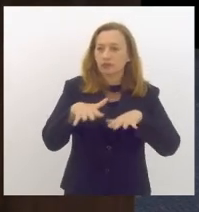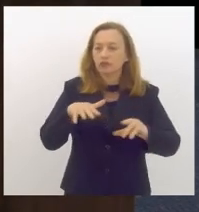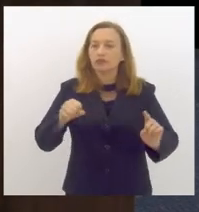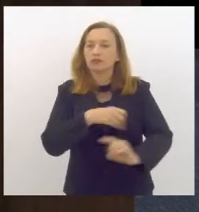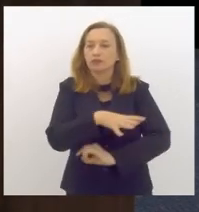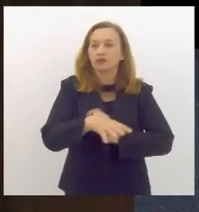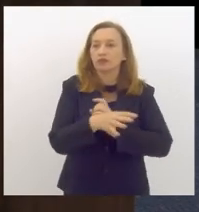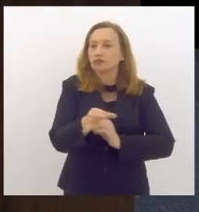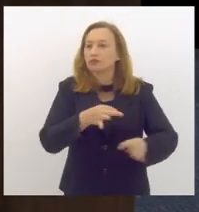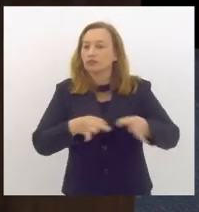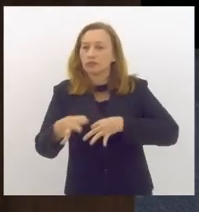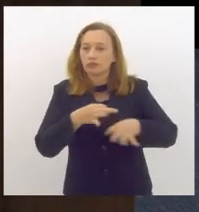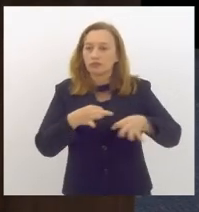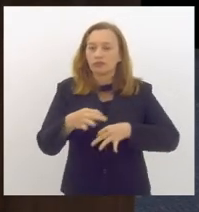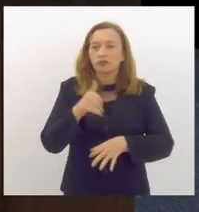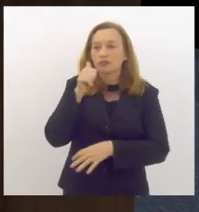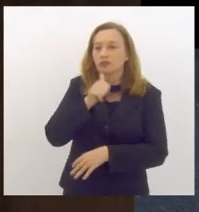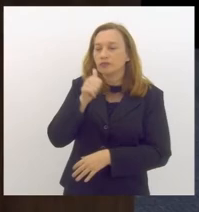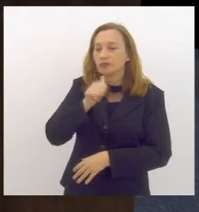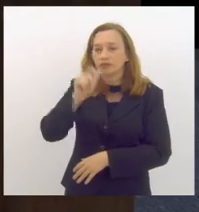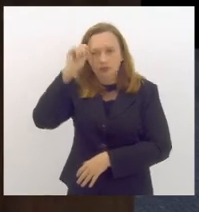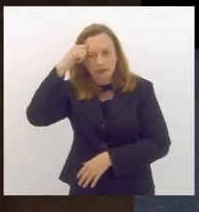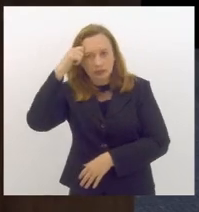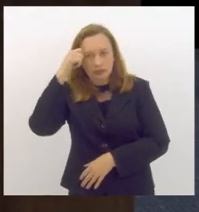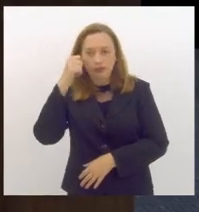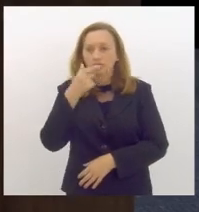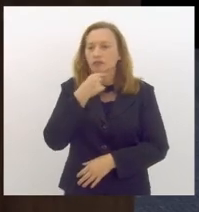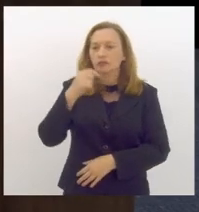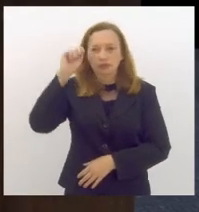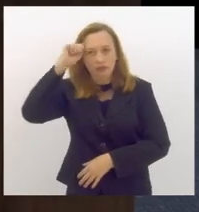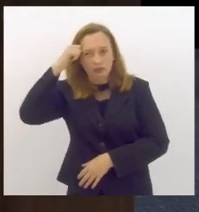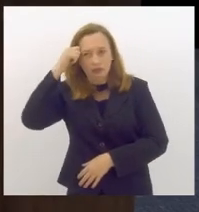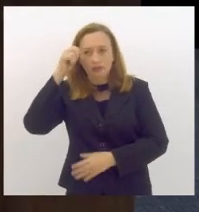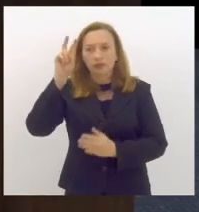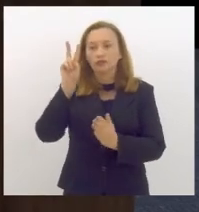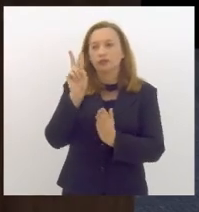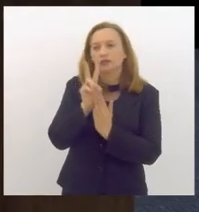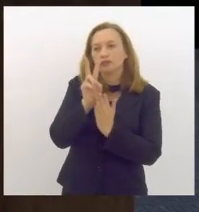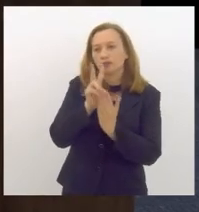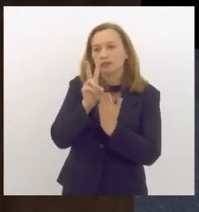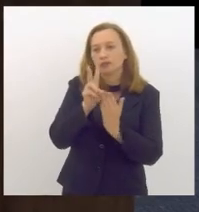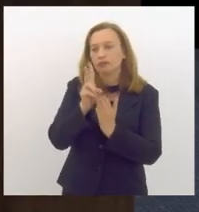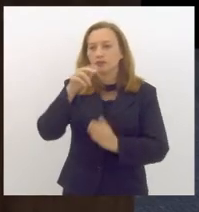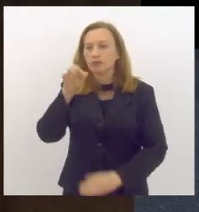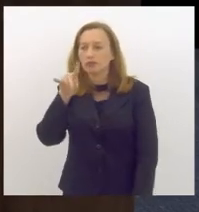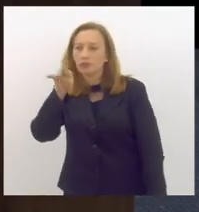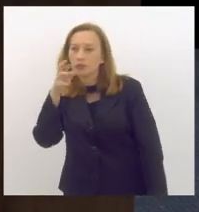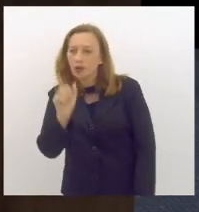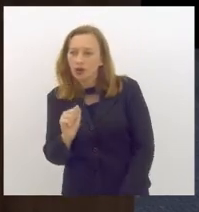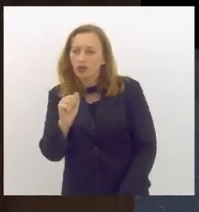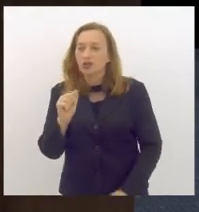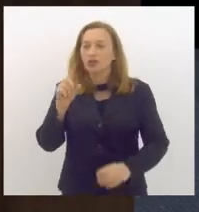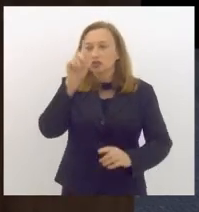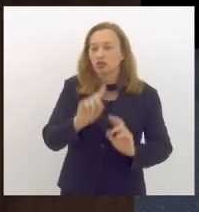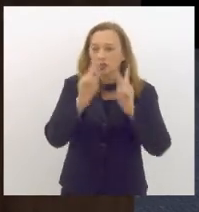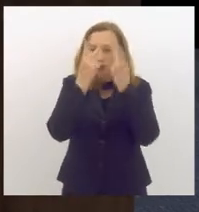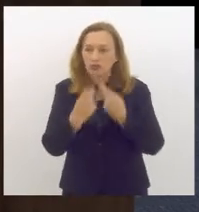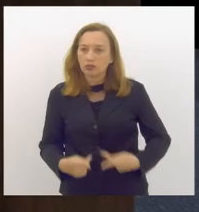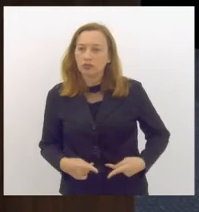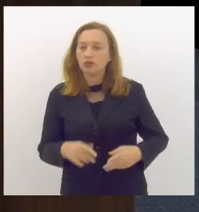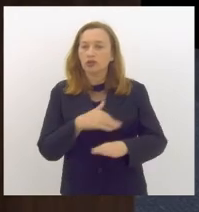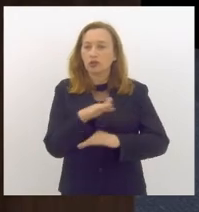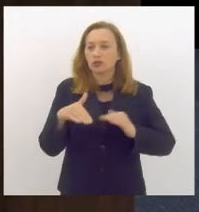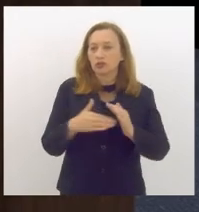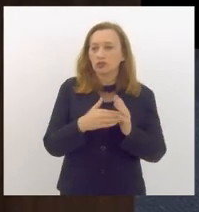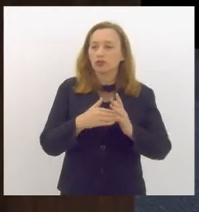sociais organizados, movimentos de mulheres, pretos e pretas, indígenas, quilombolas, de favela, de direitos humanos, aqueles e aquelas